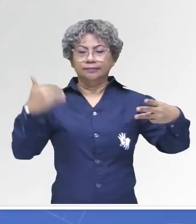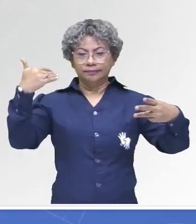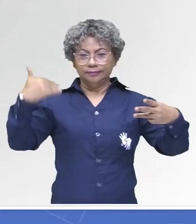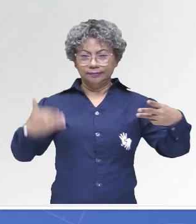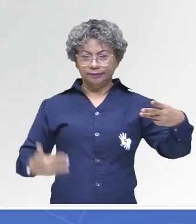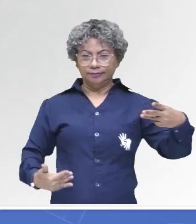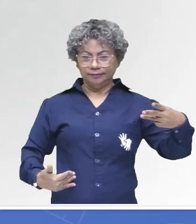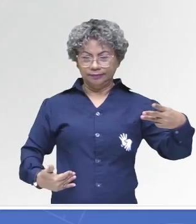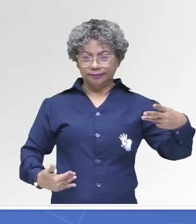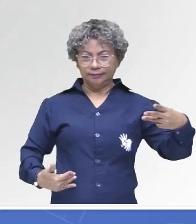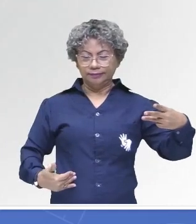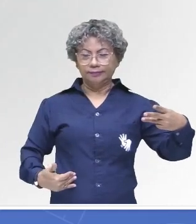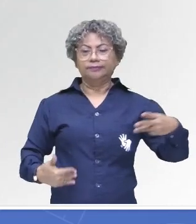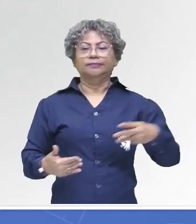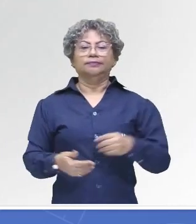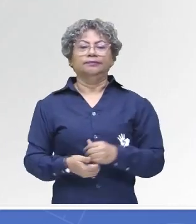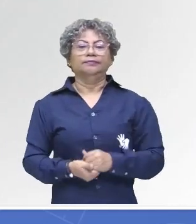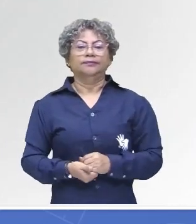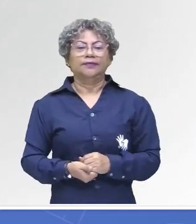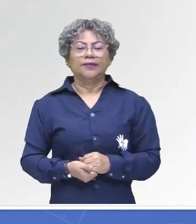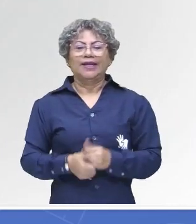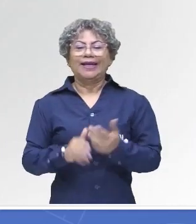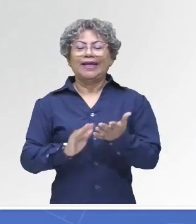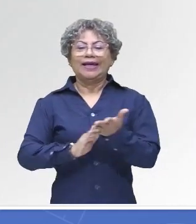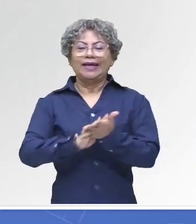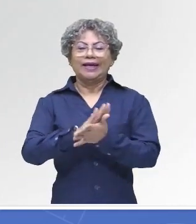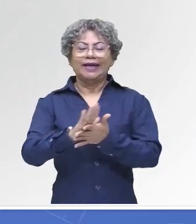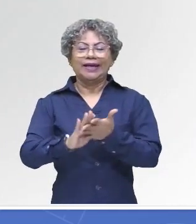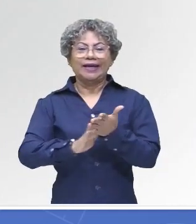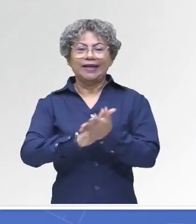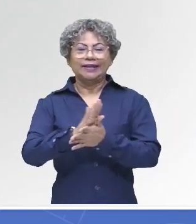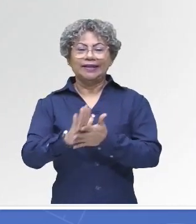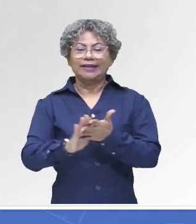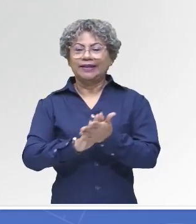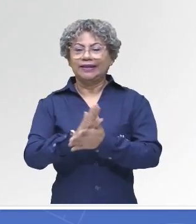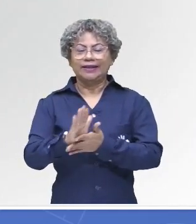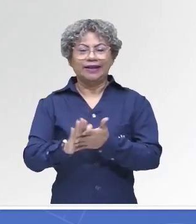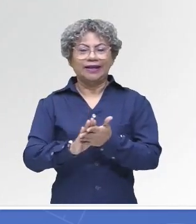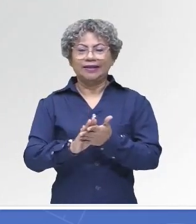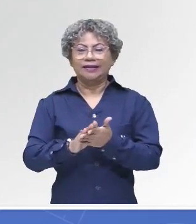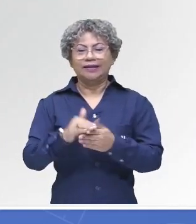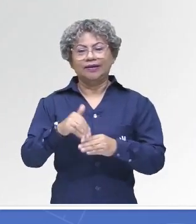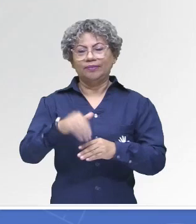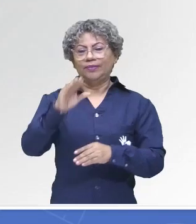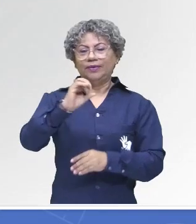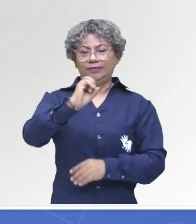dessa molécula. De modo que nada pode atingir o 0 Kelvin, tá certo?